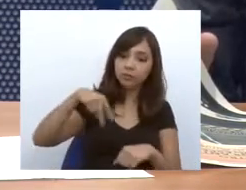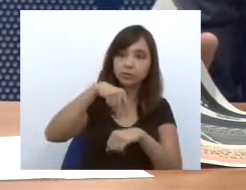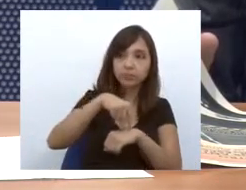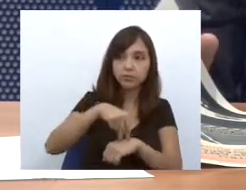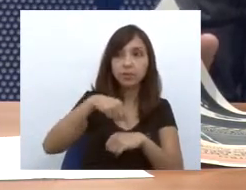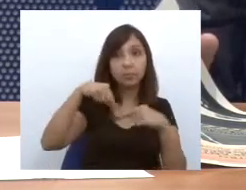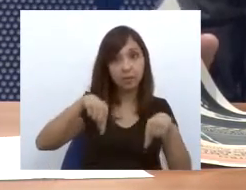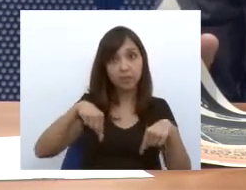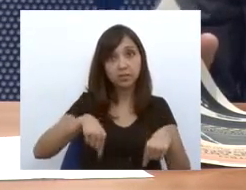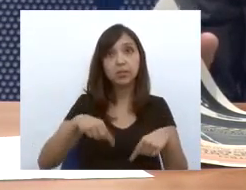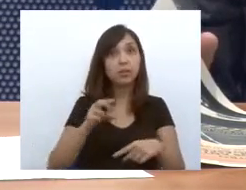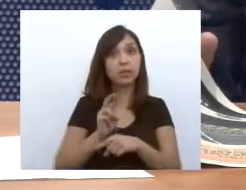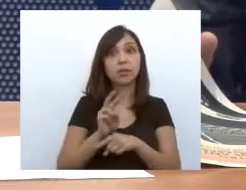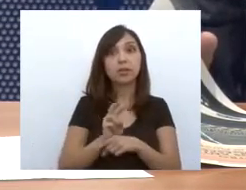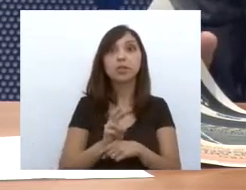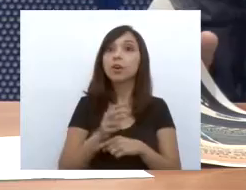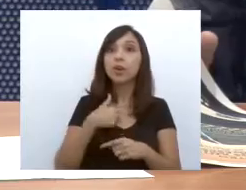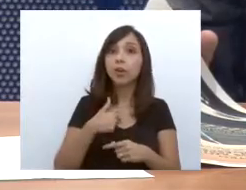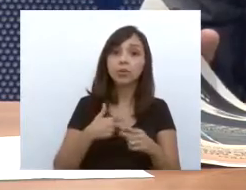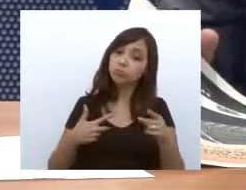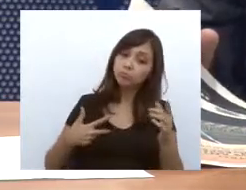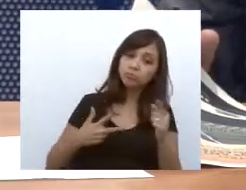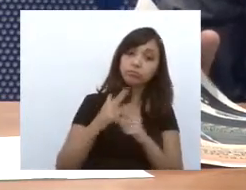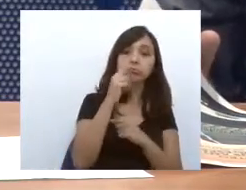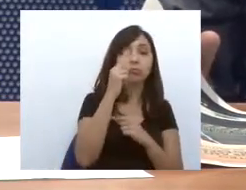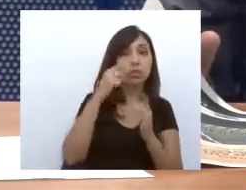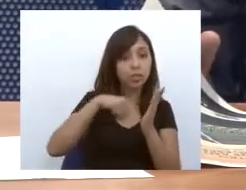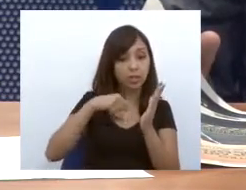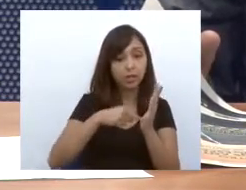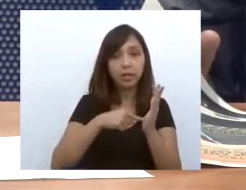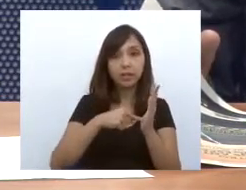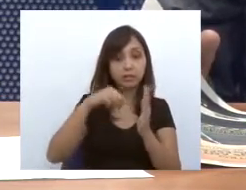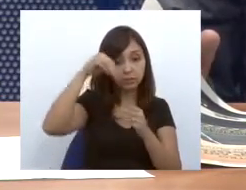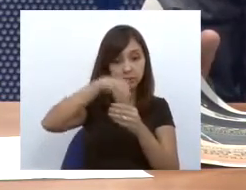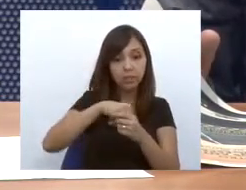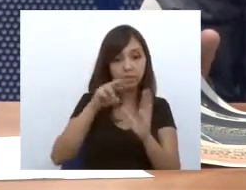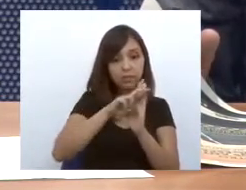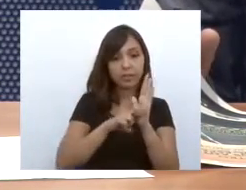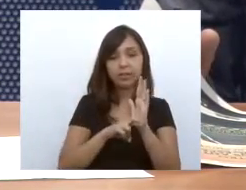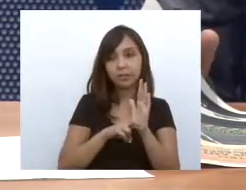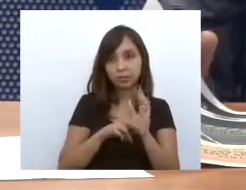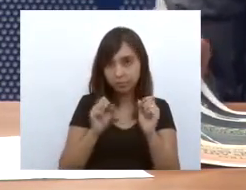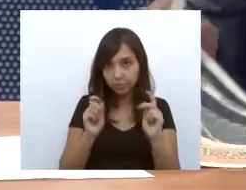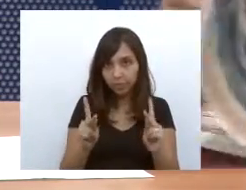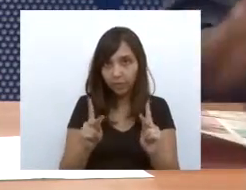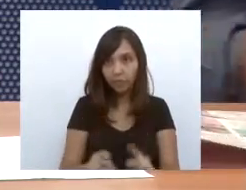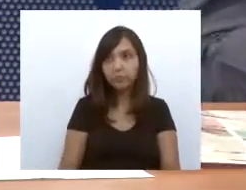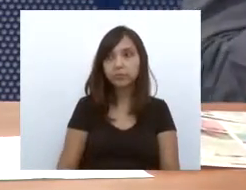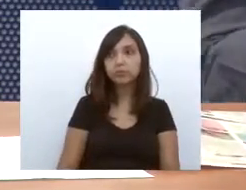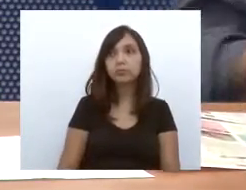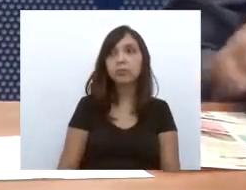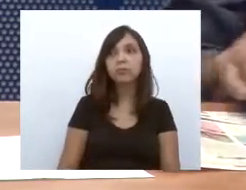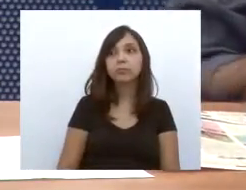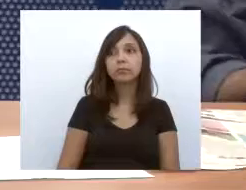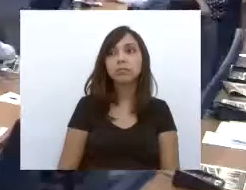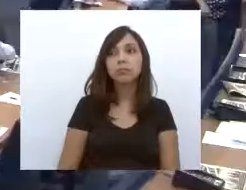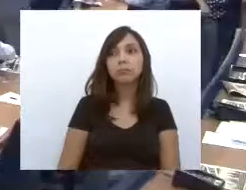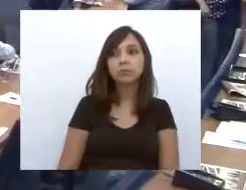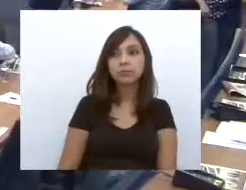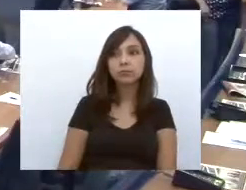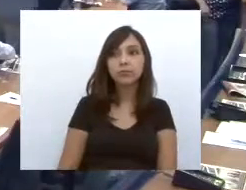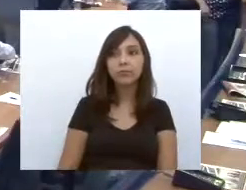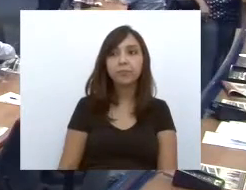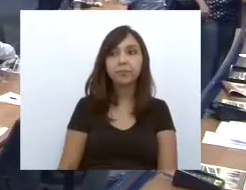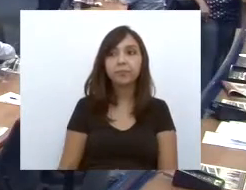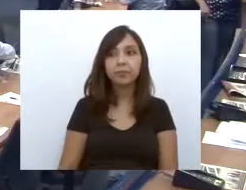mas eu como guardião não posso burlar exatamente o regimento interno, vereadora, ok? Eu queria completar